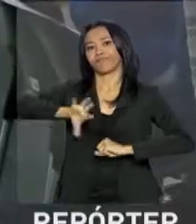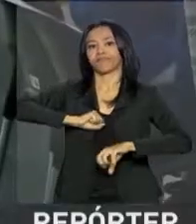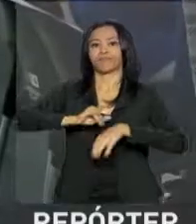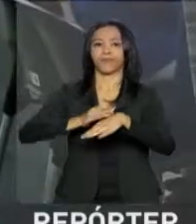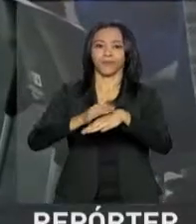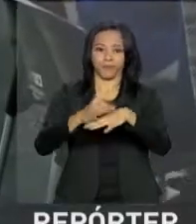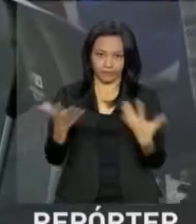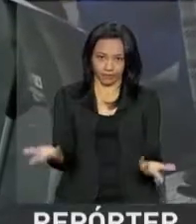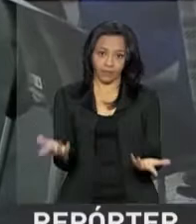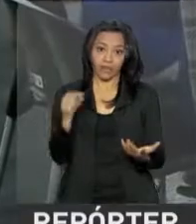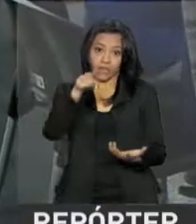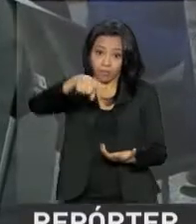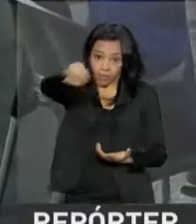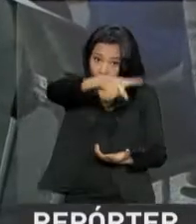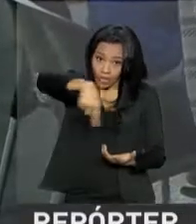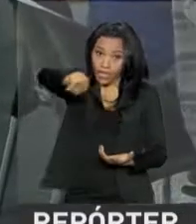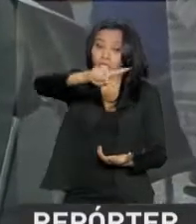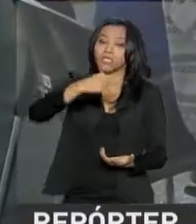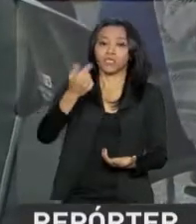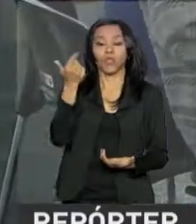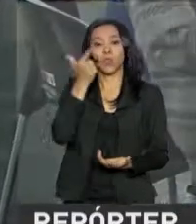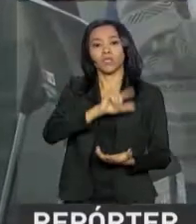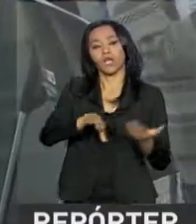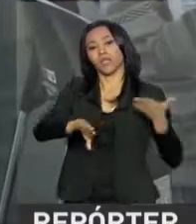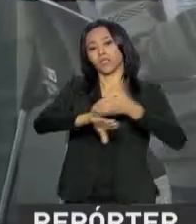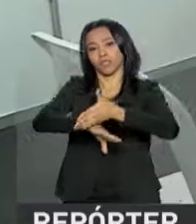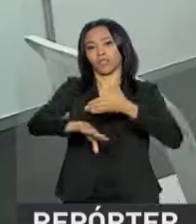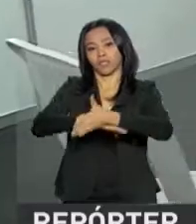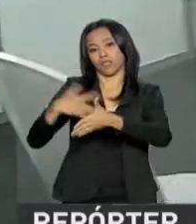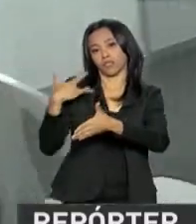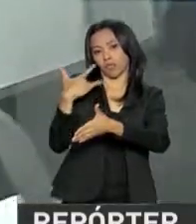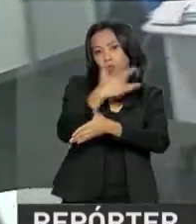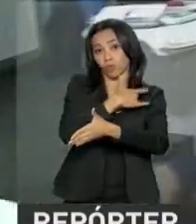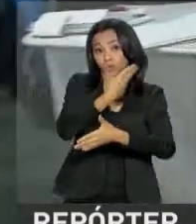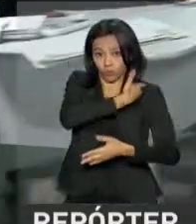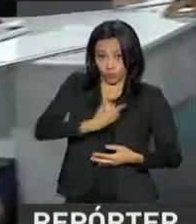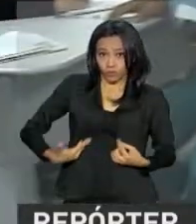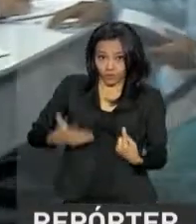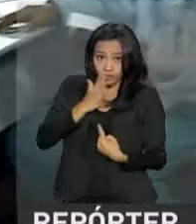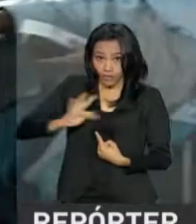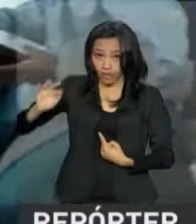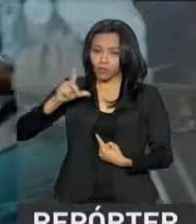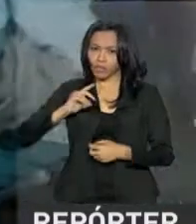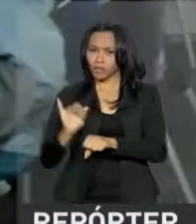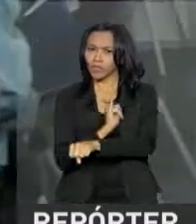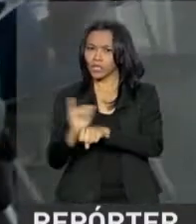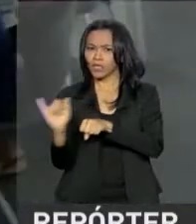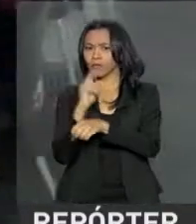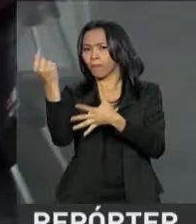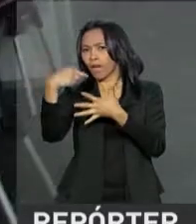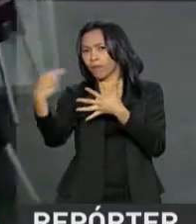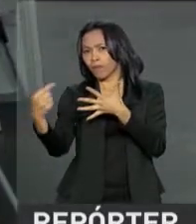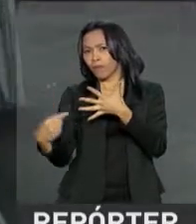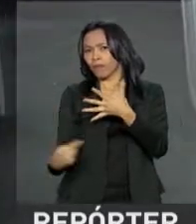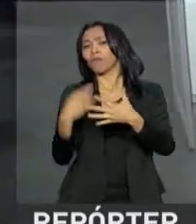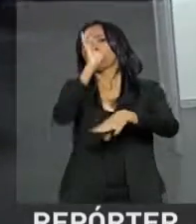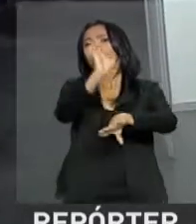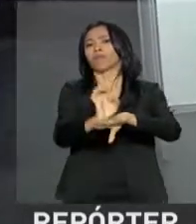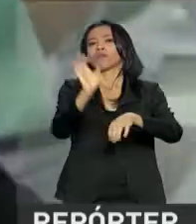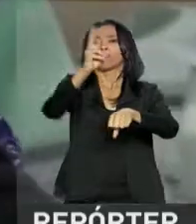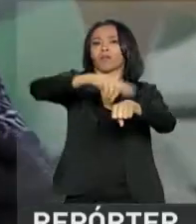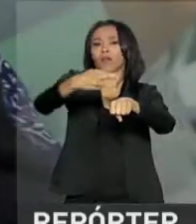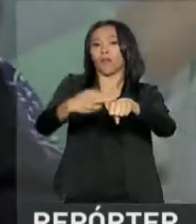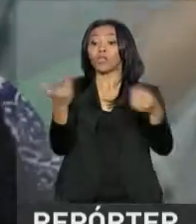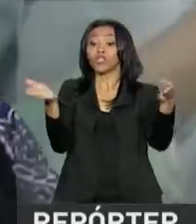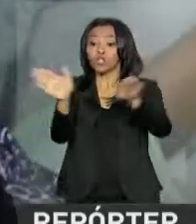para que os imigrantes venezuelanos tenham acesso à saúde o governo federal adotou uma série de ações em roraima ao chegar aqui